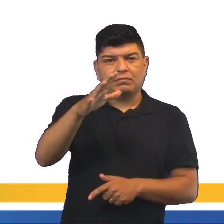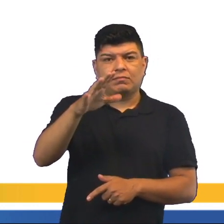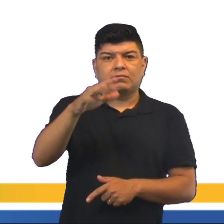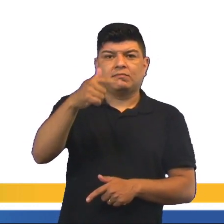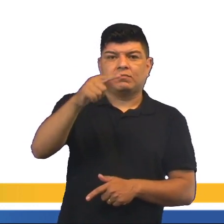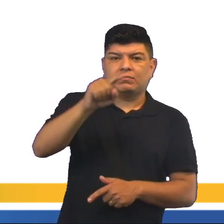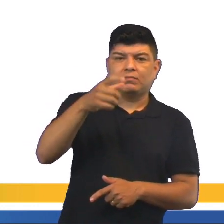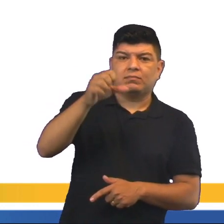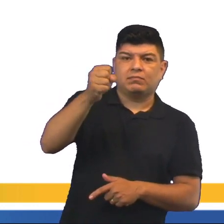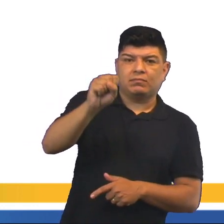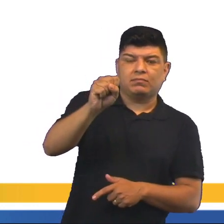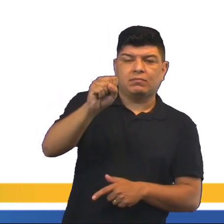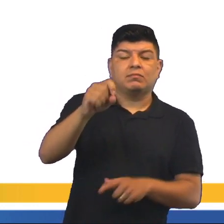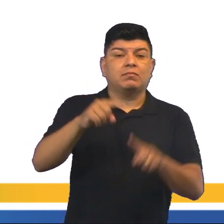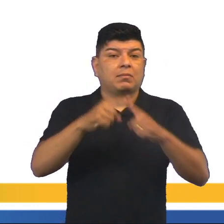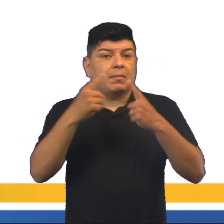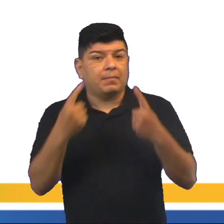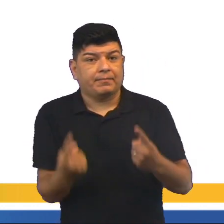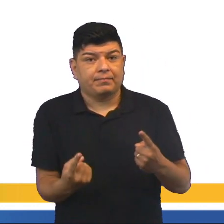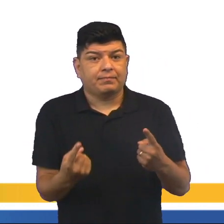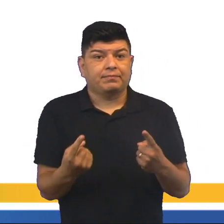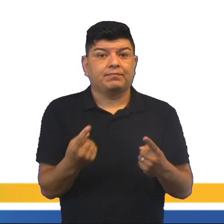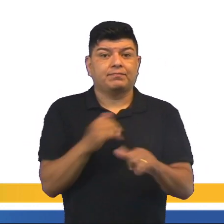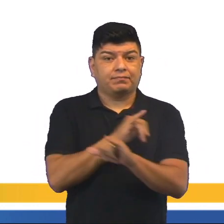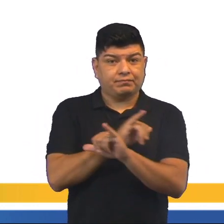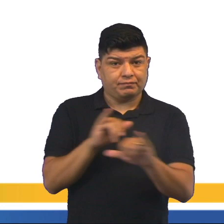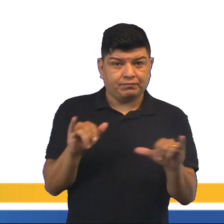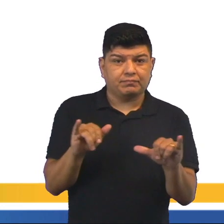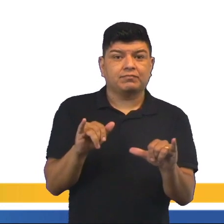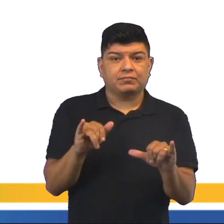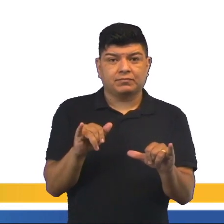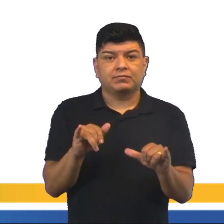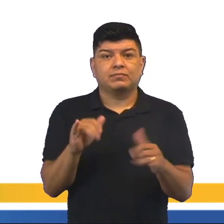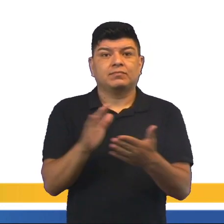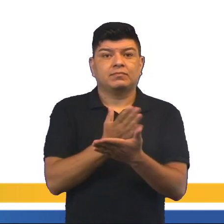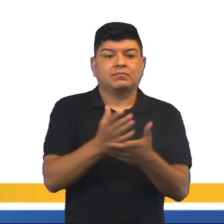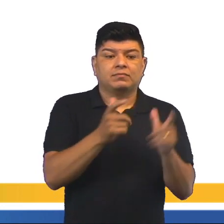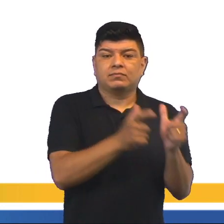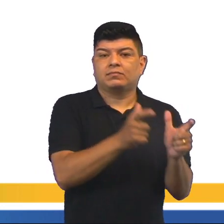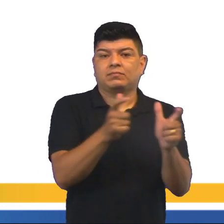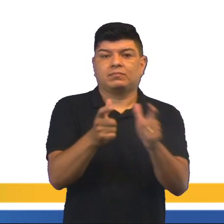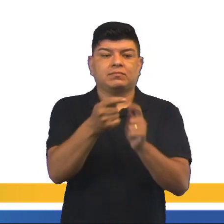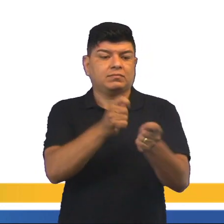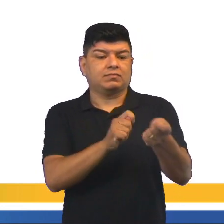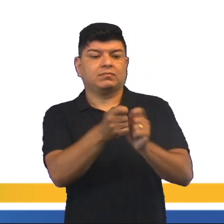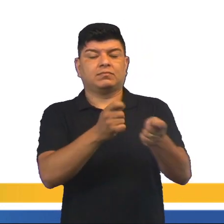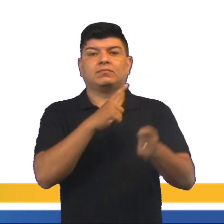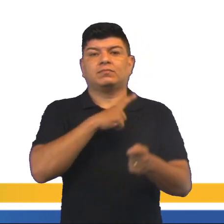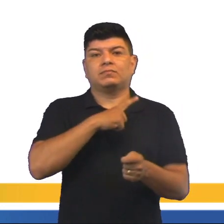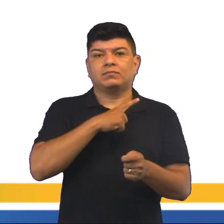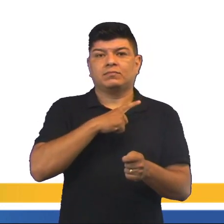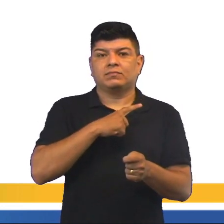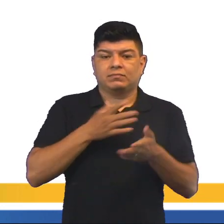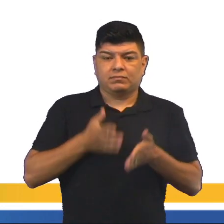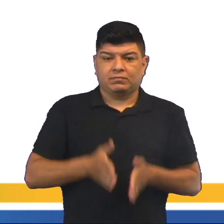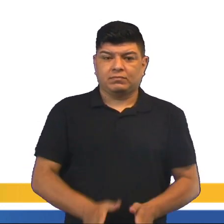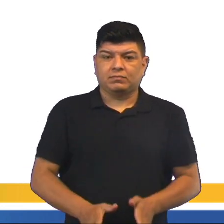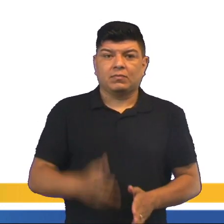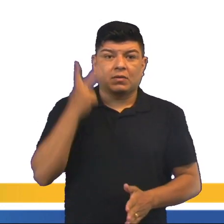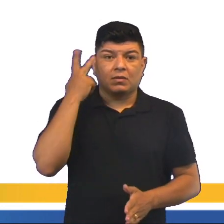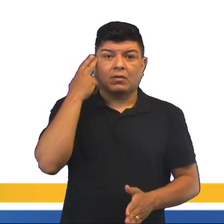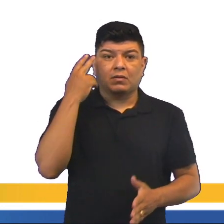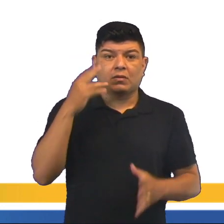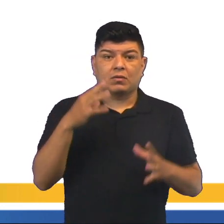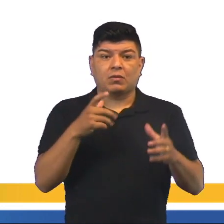7,8 bilhões. Apesar do que eu falei para vocês, que há alguns locais que há o controle de natalidade, isso não é comum em todos